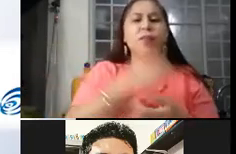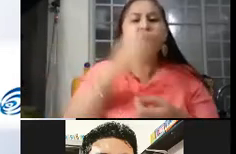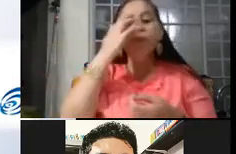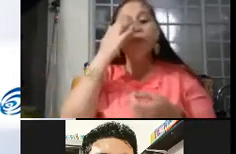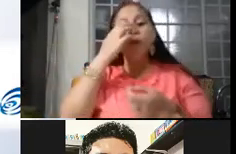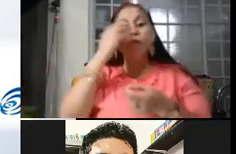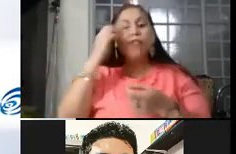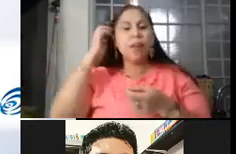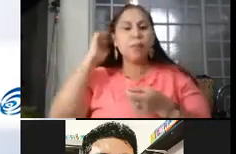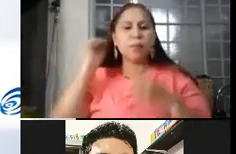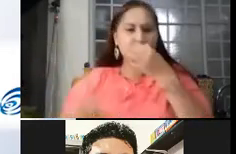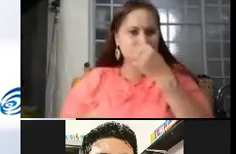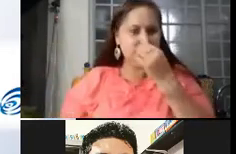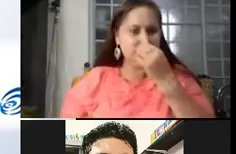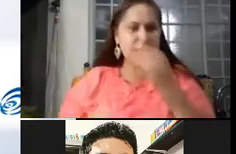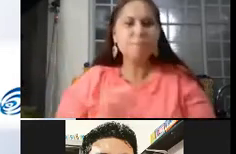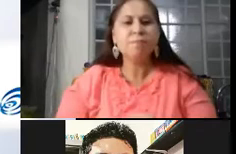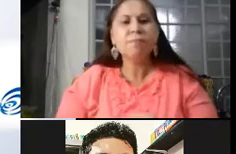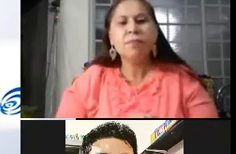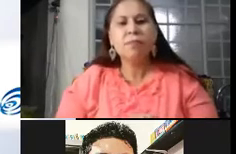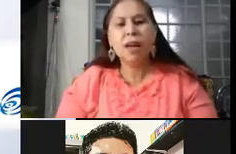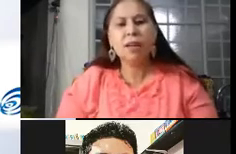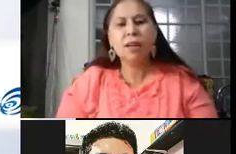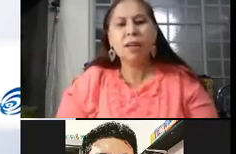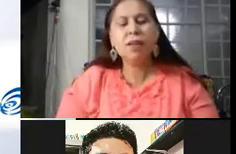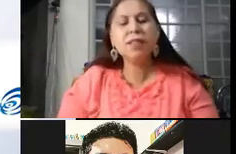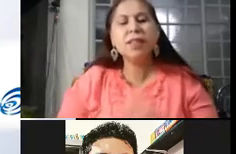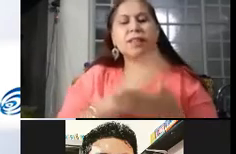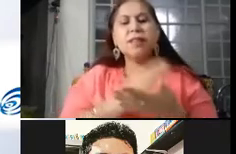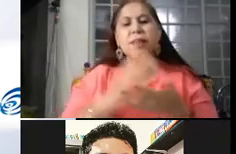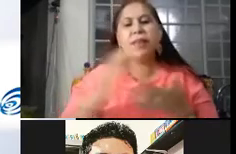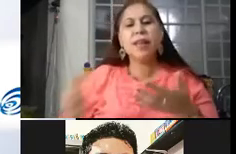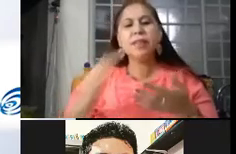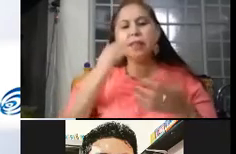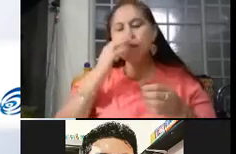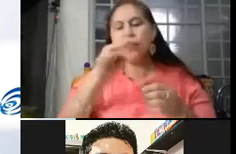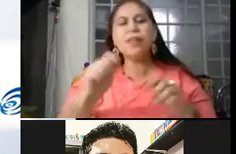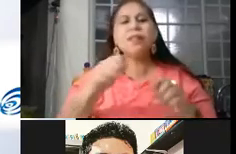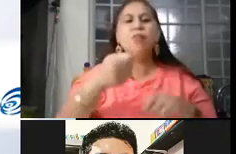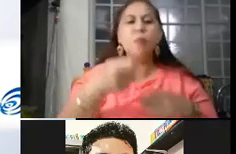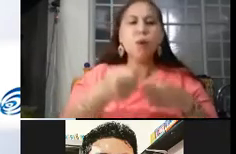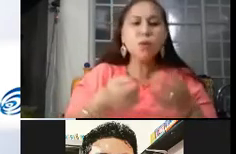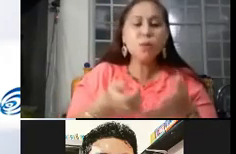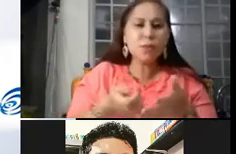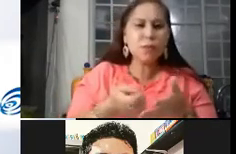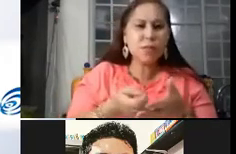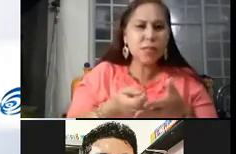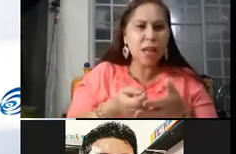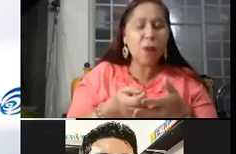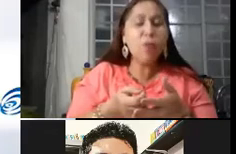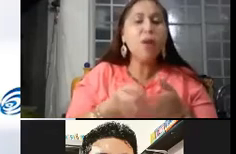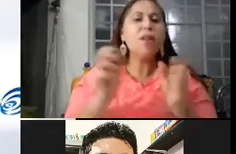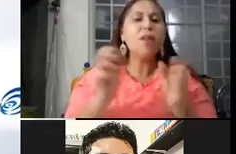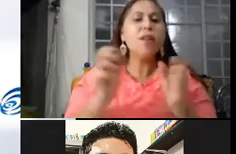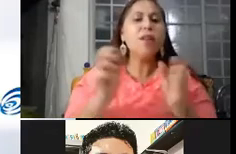o verbo, no caso, né? Então, as classes gramaticais, elas são feitas dessa forma. Usa o mesmo